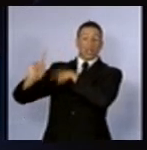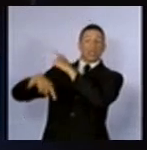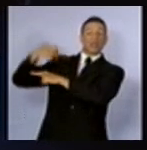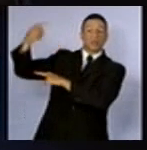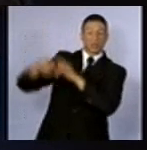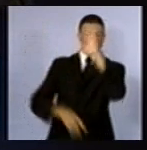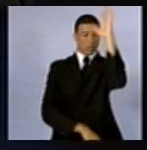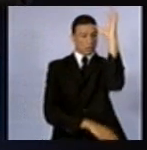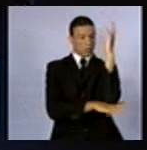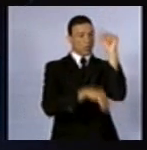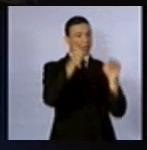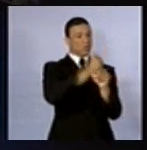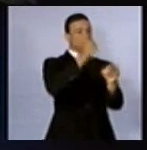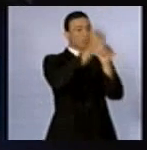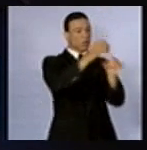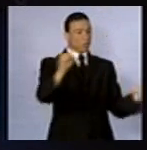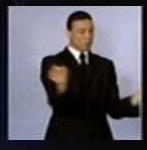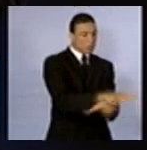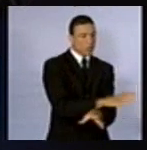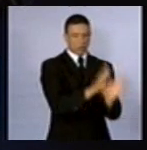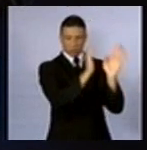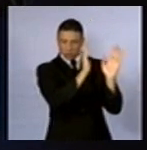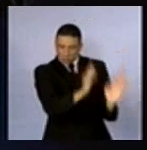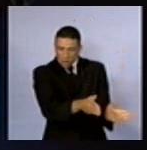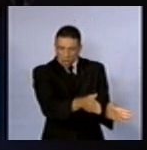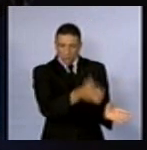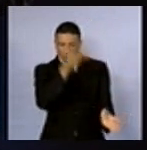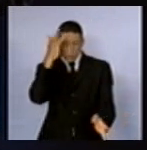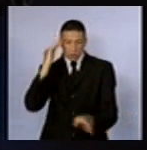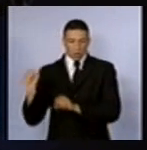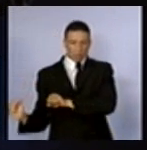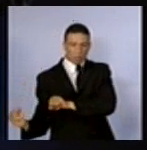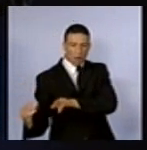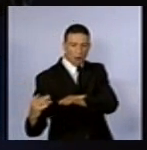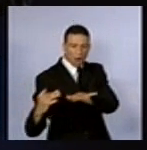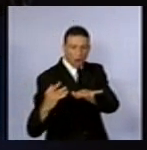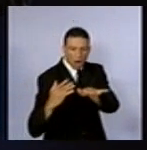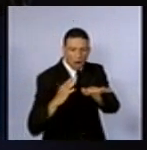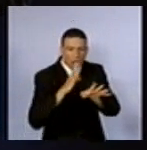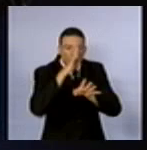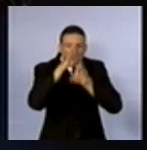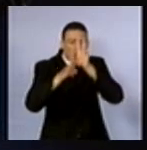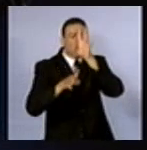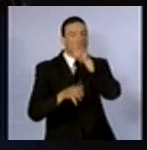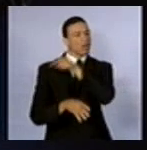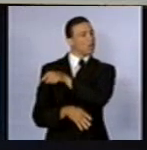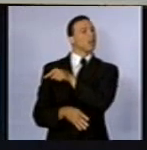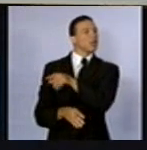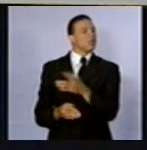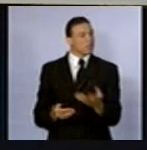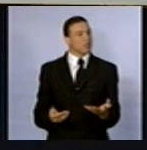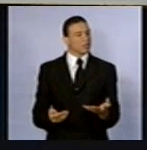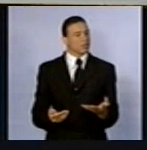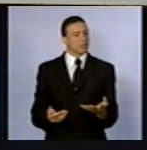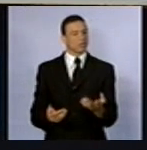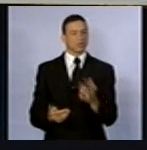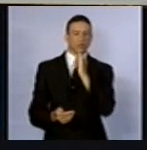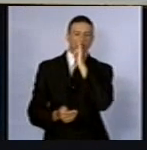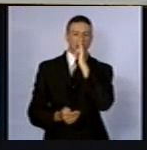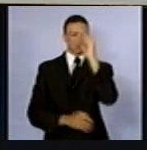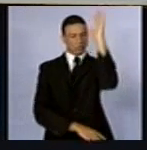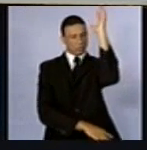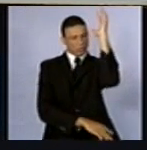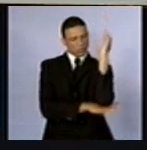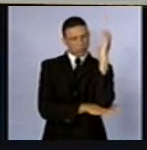depois que a linha já tá lá cara invade Bom na verdade quem não está cuidando da da propriedade são Então os